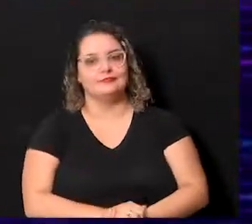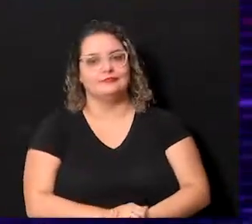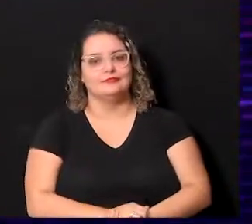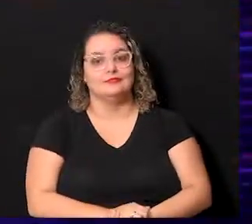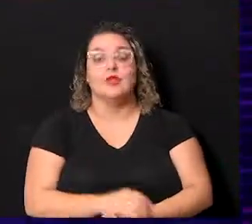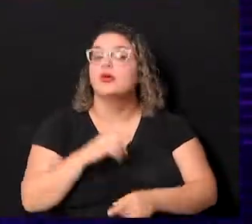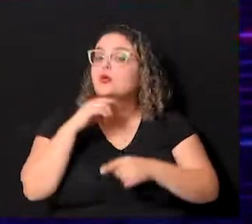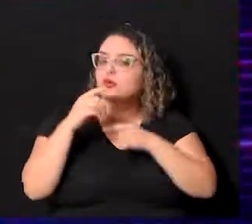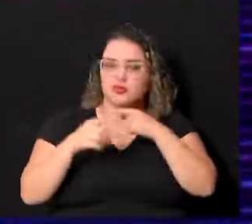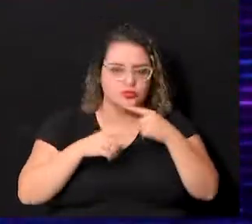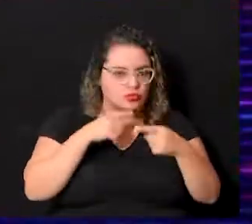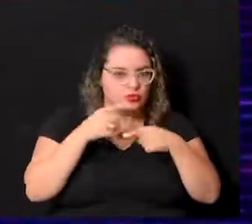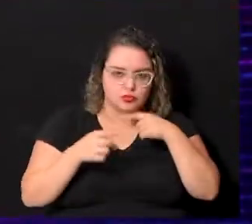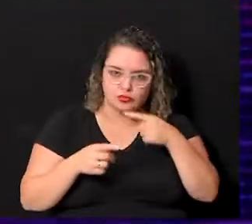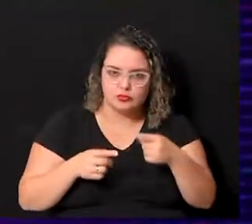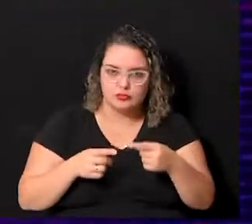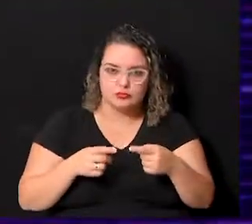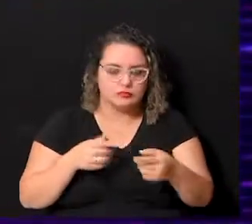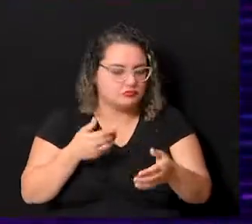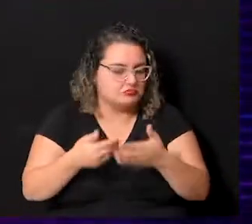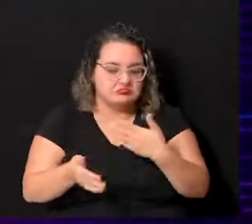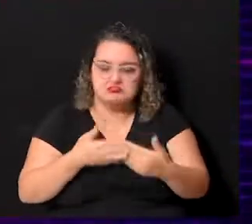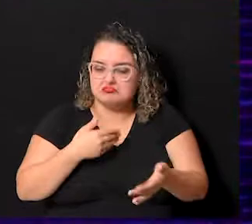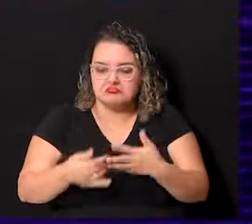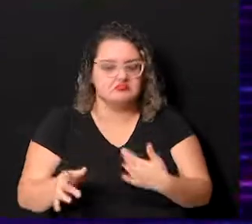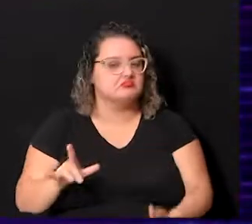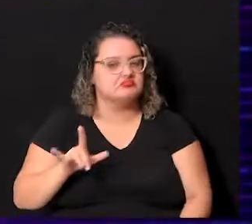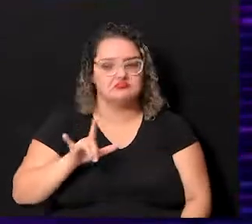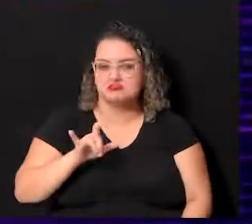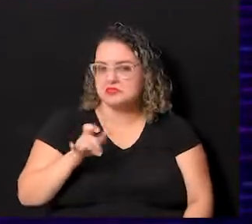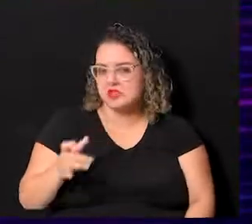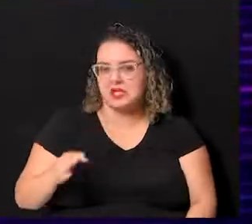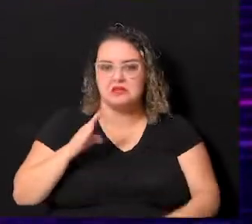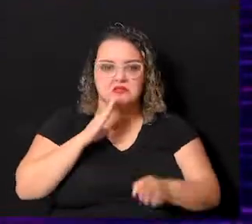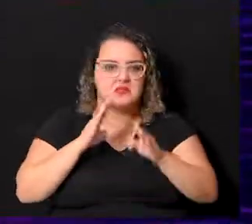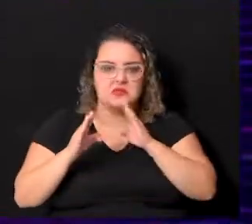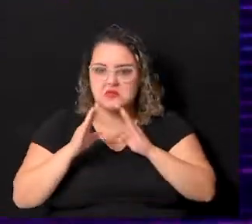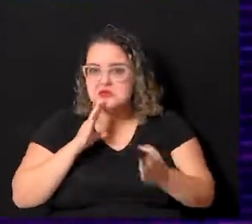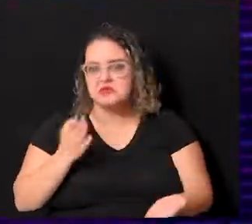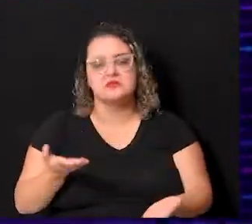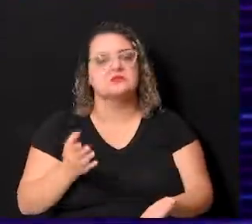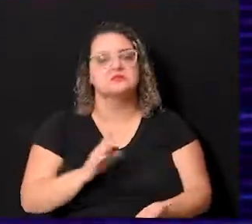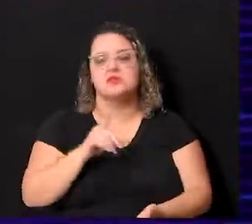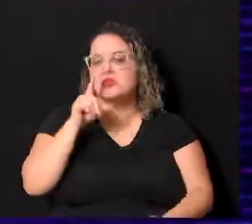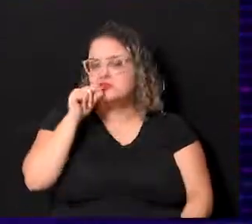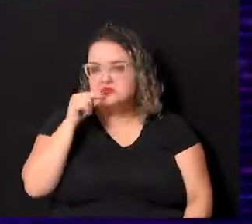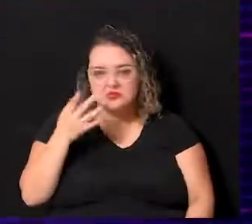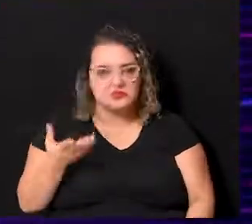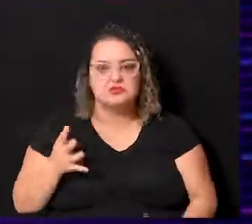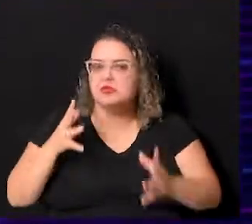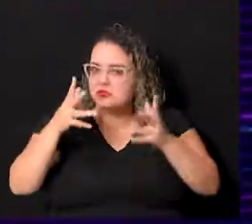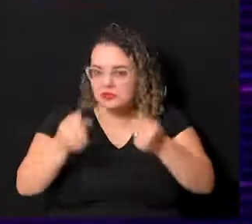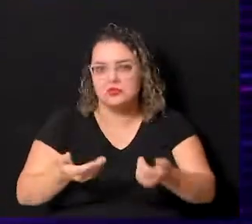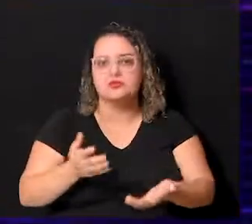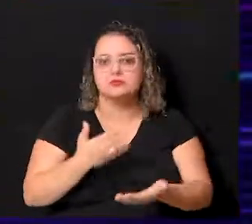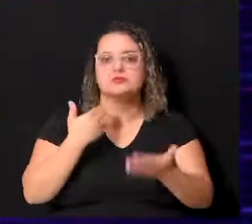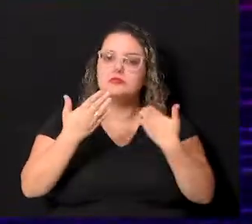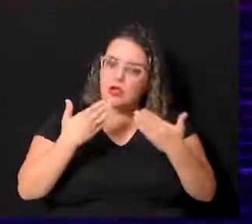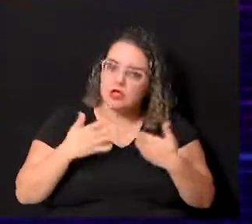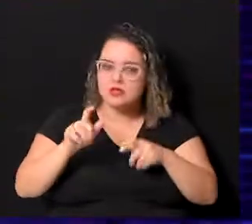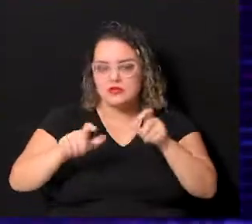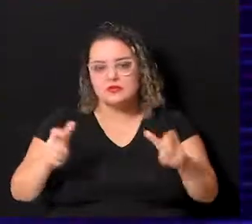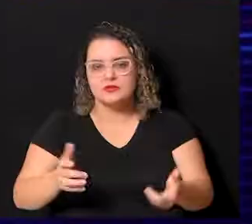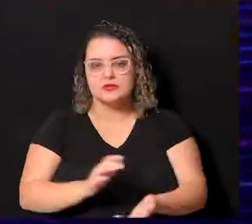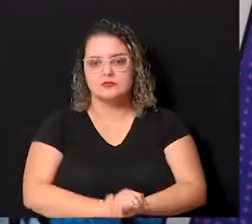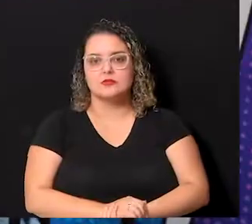loja.felipetazo.com.br e em caso de dúvidas é só me achar em qualquer rede social que tem por aí. Facebook, Instagram, Twitter, eu estou em todas, batendo